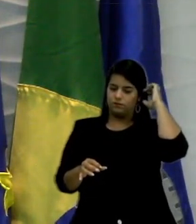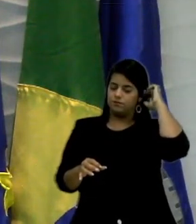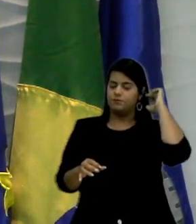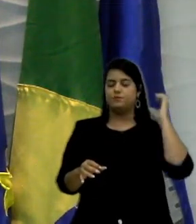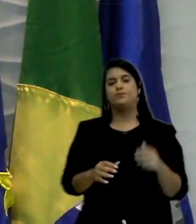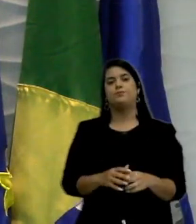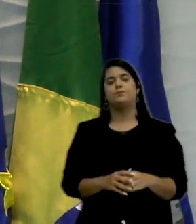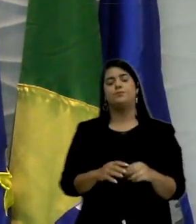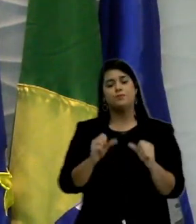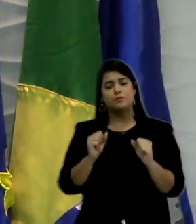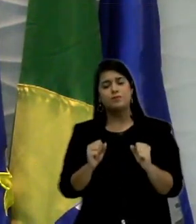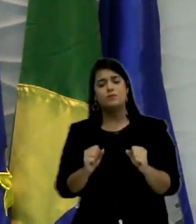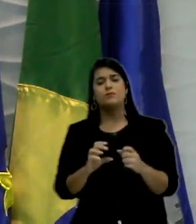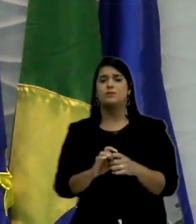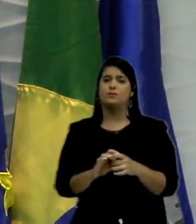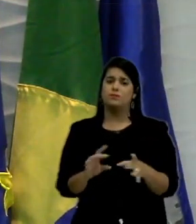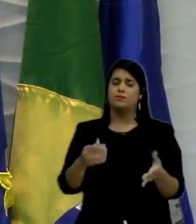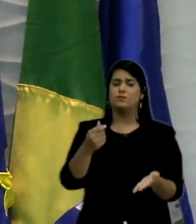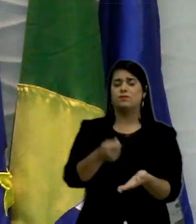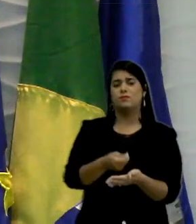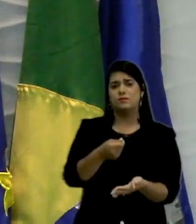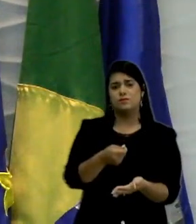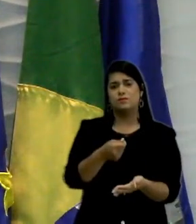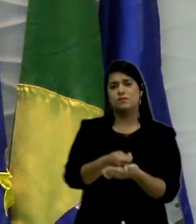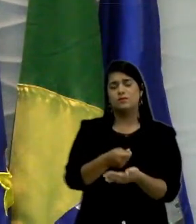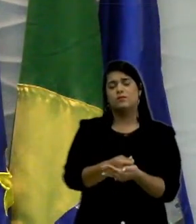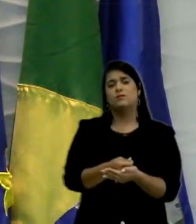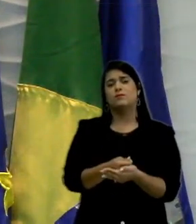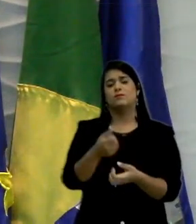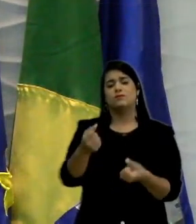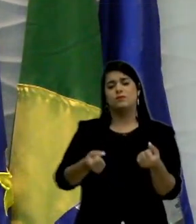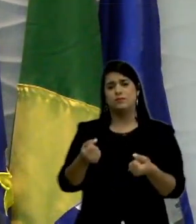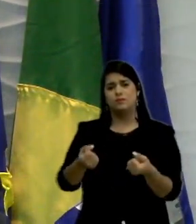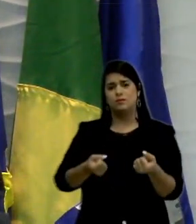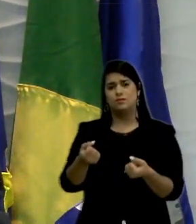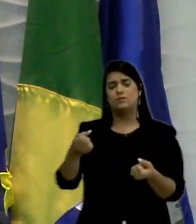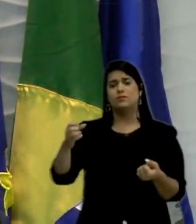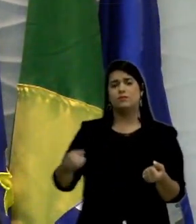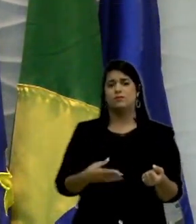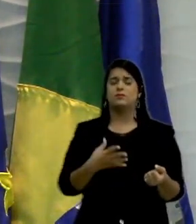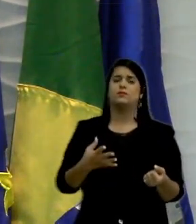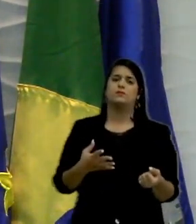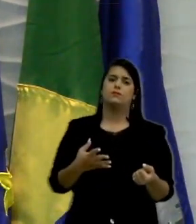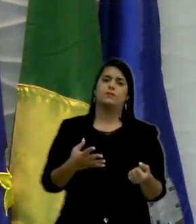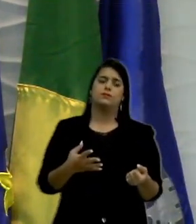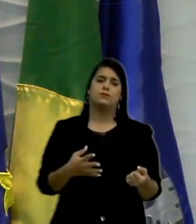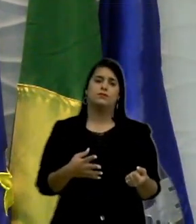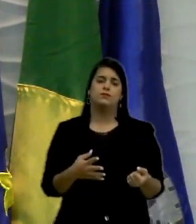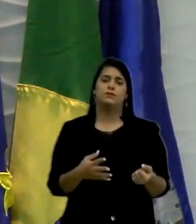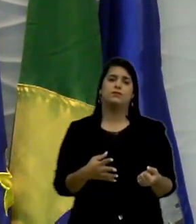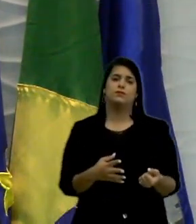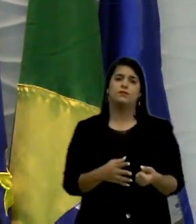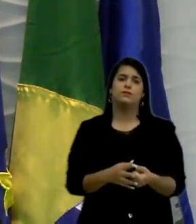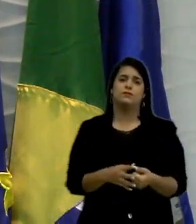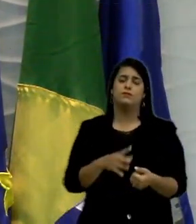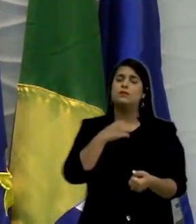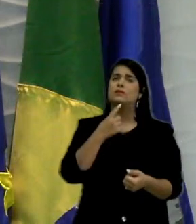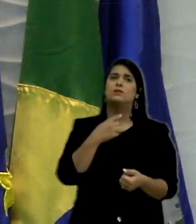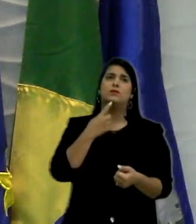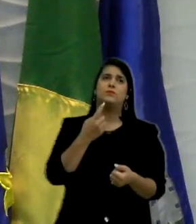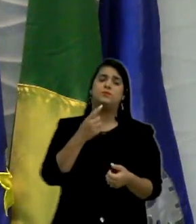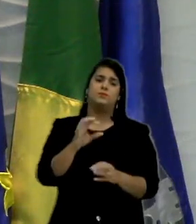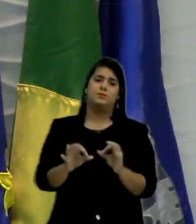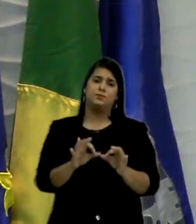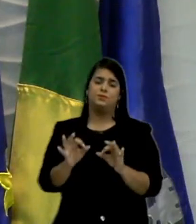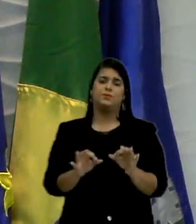se pudesse realmente comprar um carro, mais um gasto para o município a mais, porque está o carro novo e não se consegue consertar um